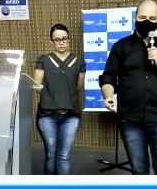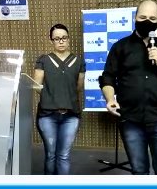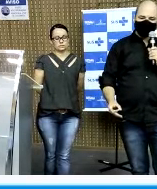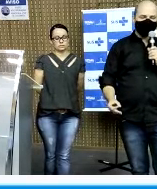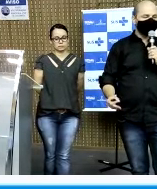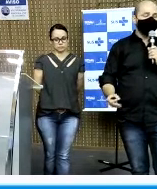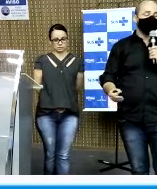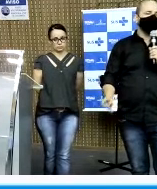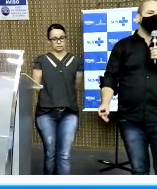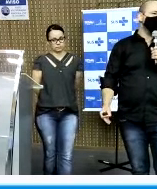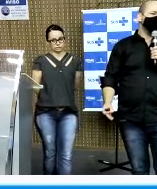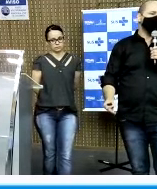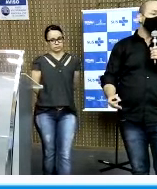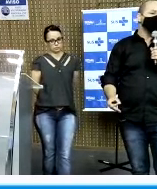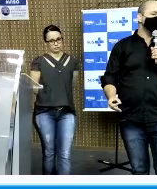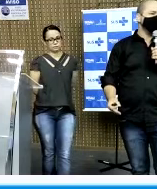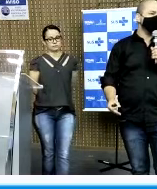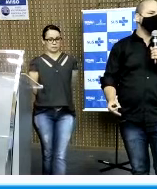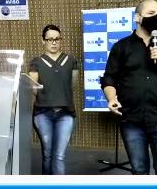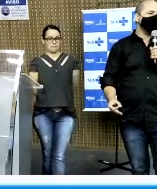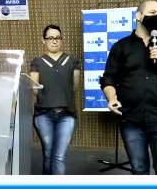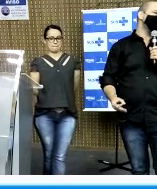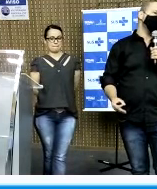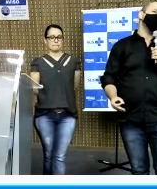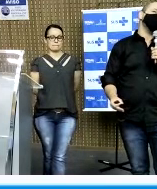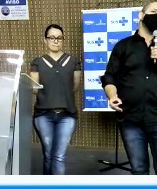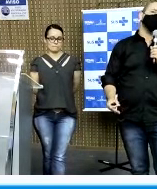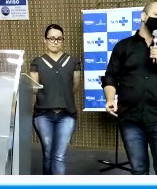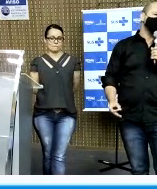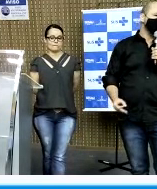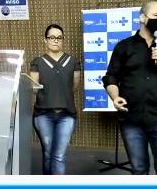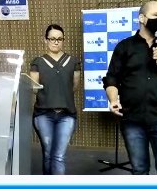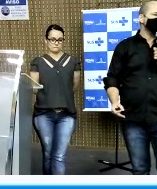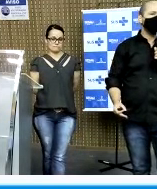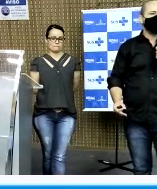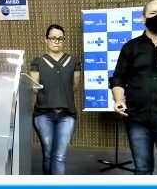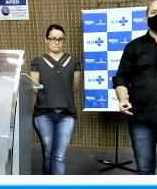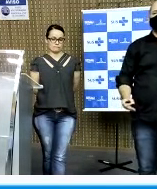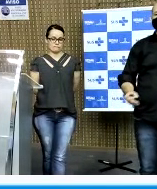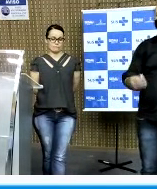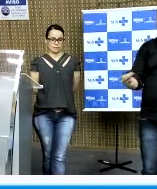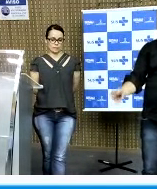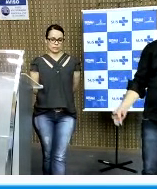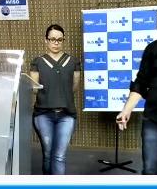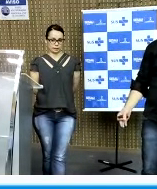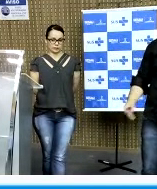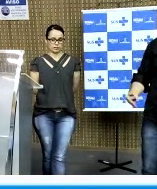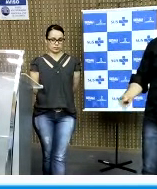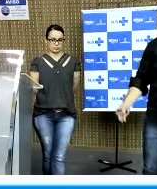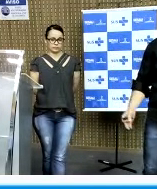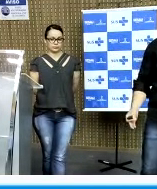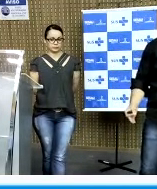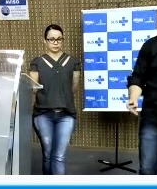mais consultas, assim, a gente tem uma procura grande por gestante, principalmente em relação à consulta da enfermagem. Então, assim, a análise qualitativa